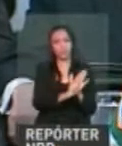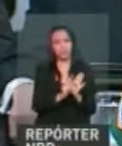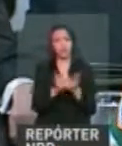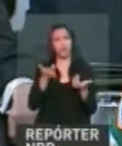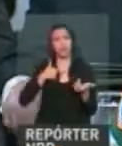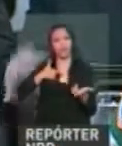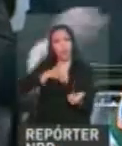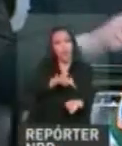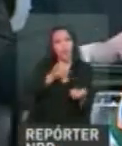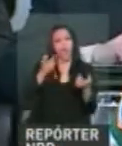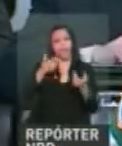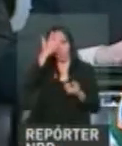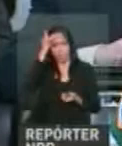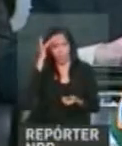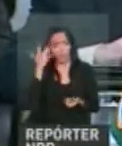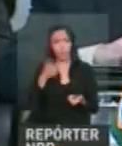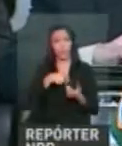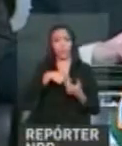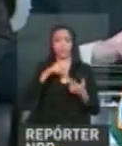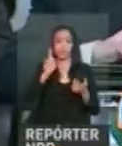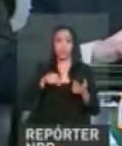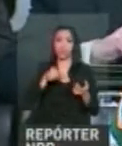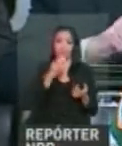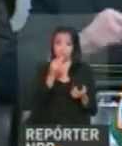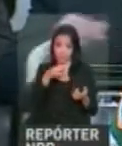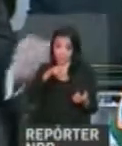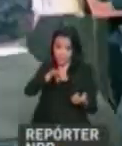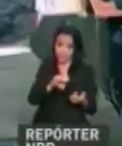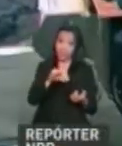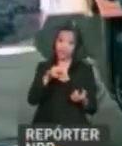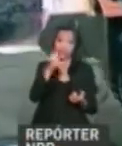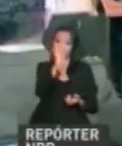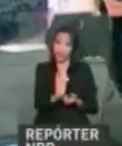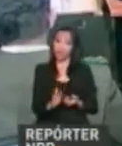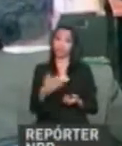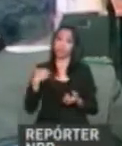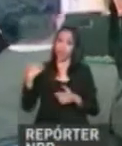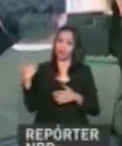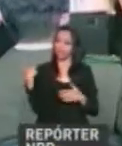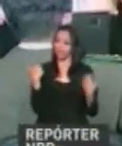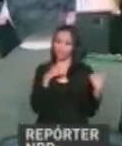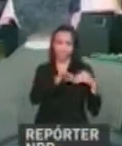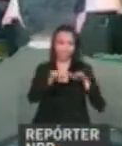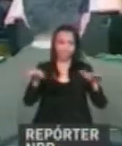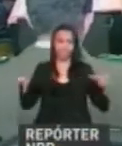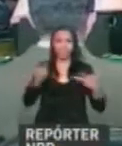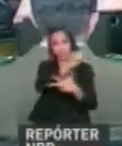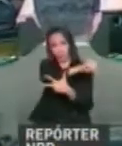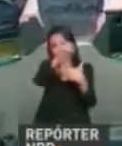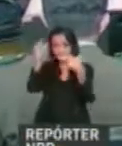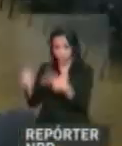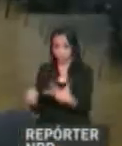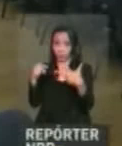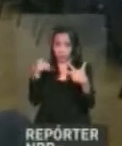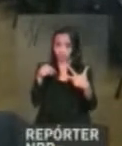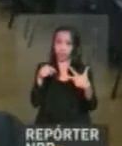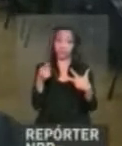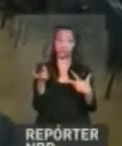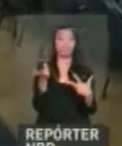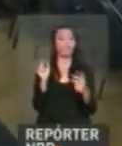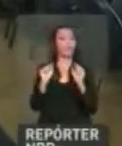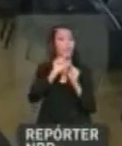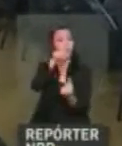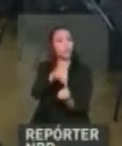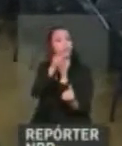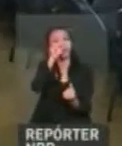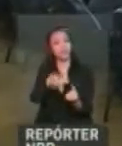e participação em organização criminosa. A defesa pediu que a denúncia ficasse paralisada até que as investigações